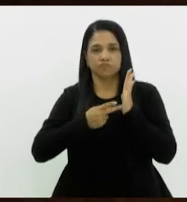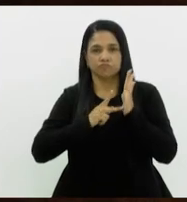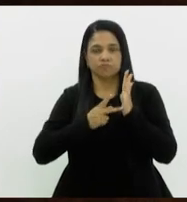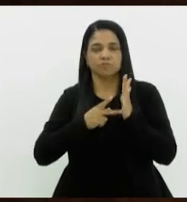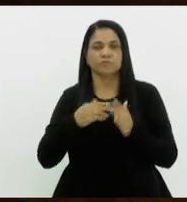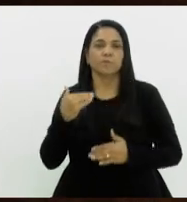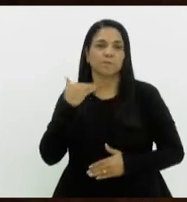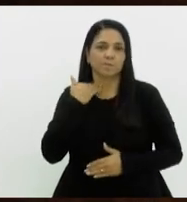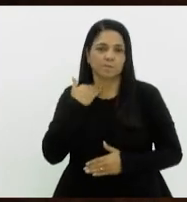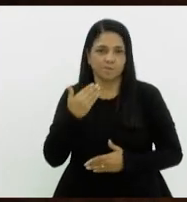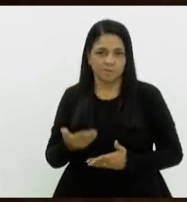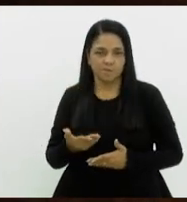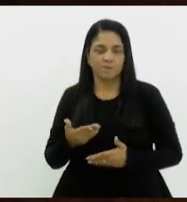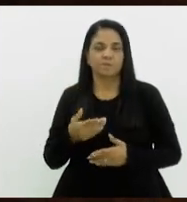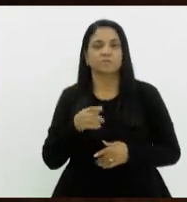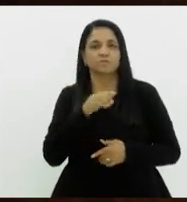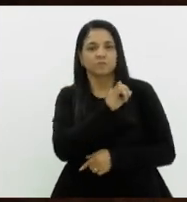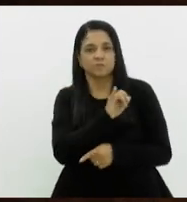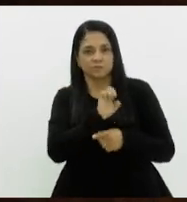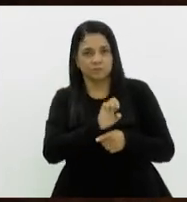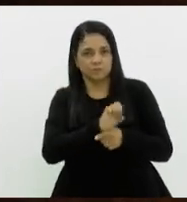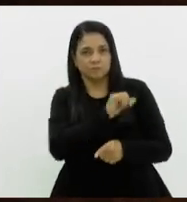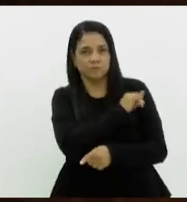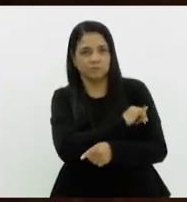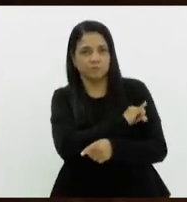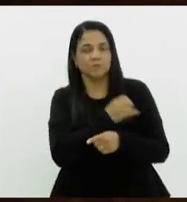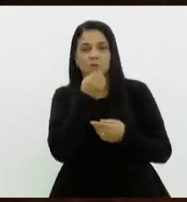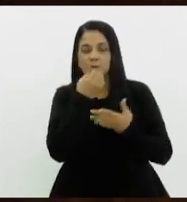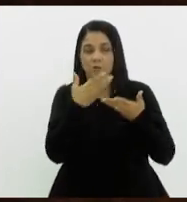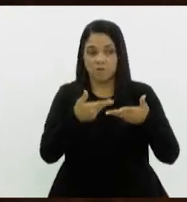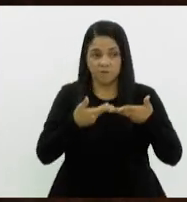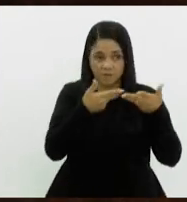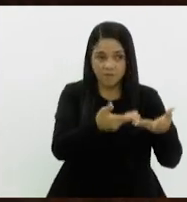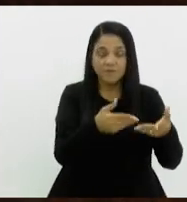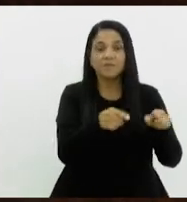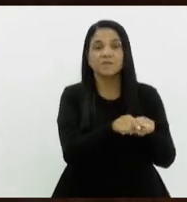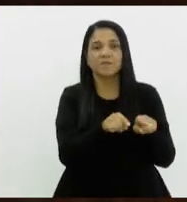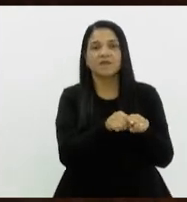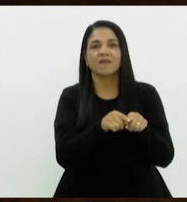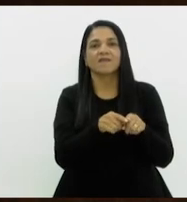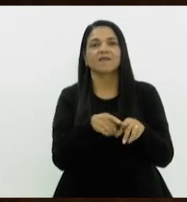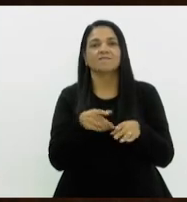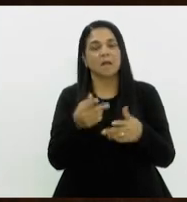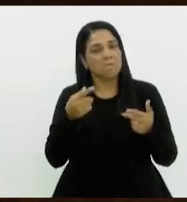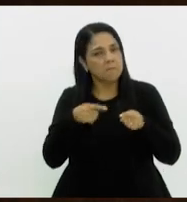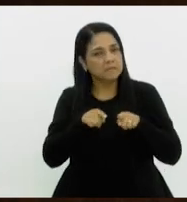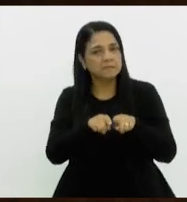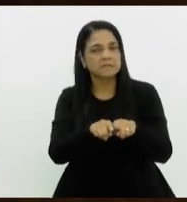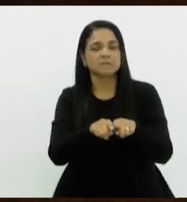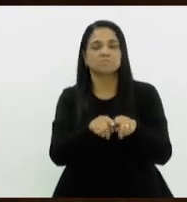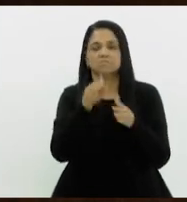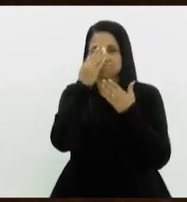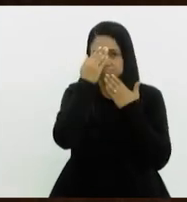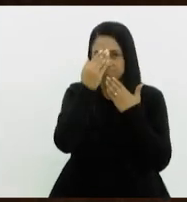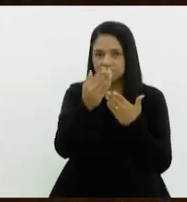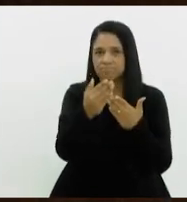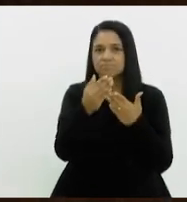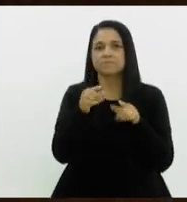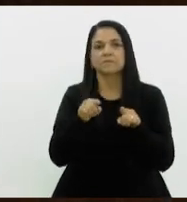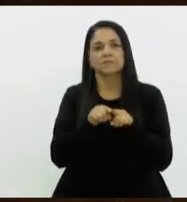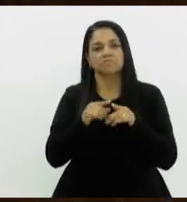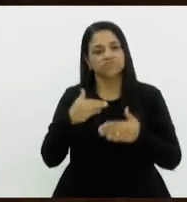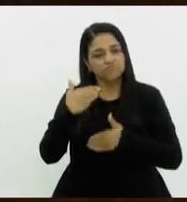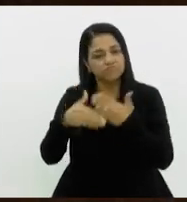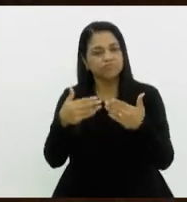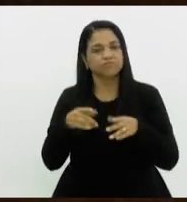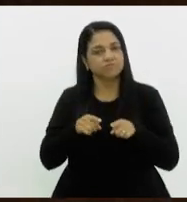Janeiro. Então, dar as boas-vindas para vocês, agradecer também pela parceria aí e por essa construção em conjunto.